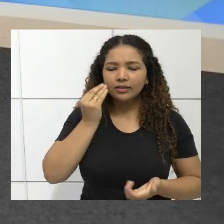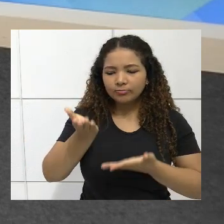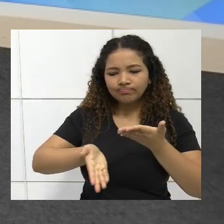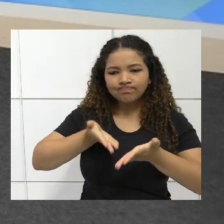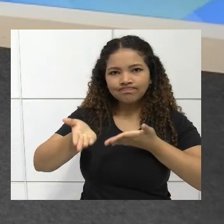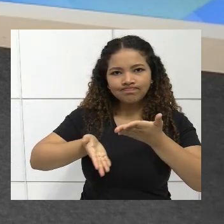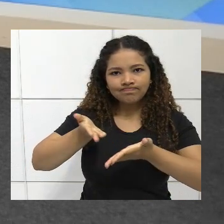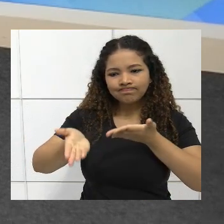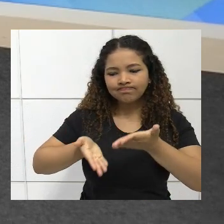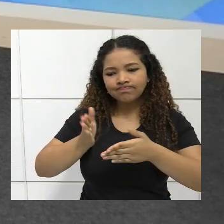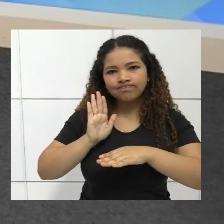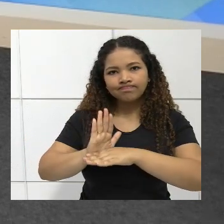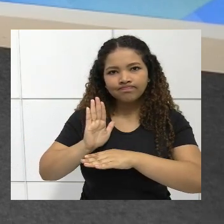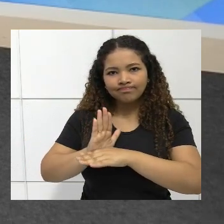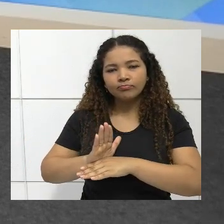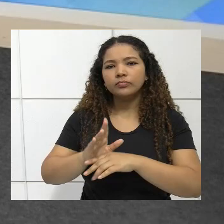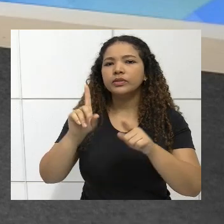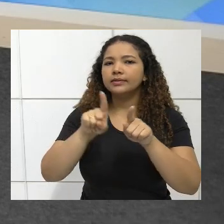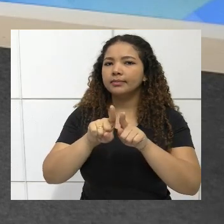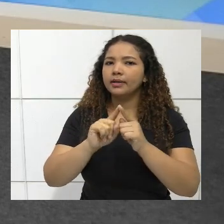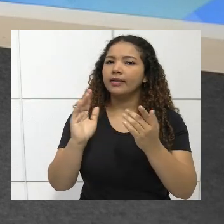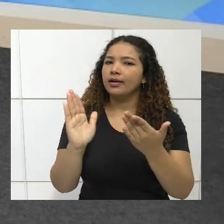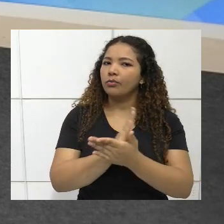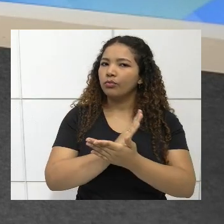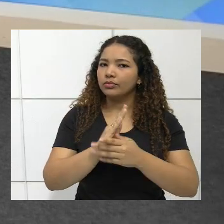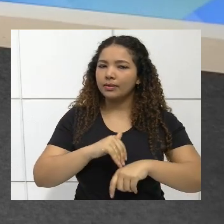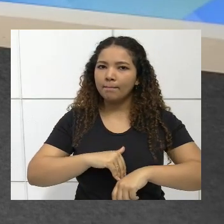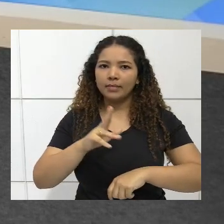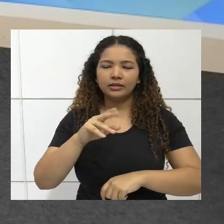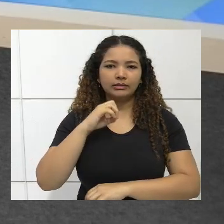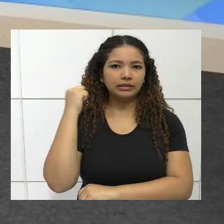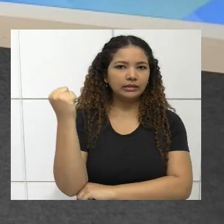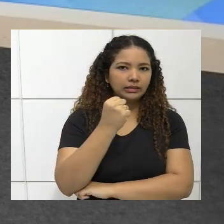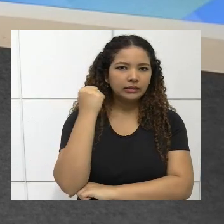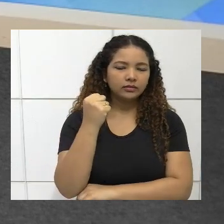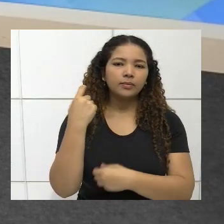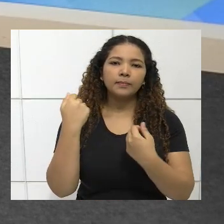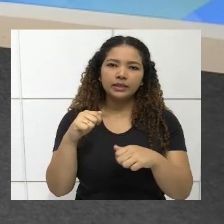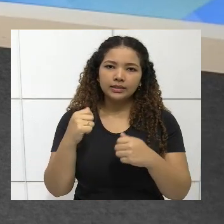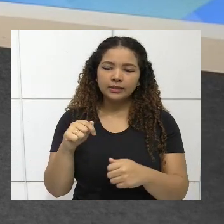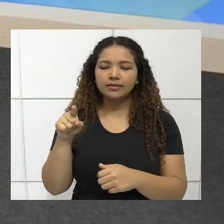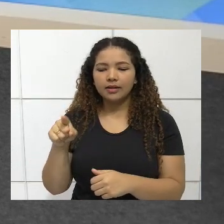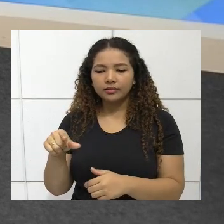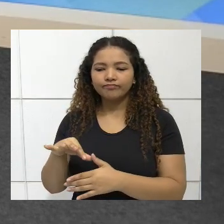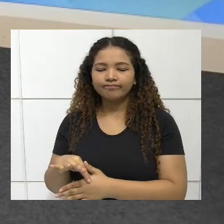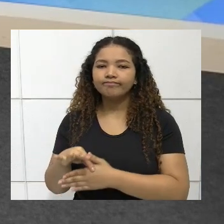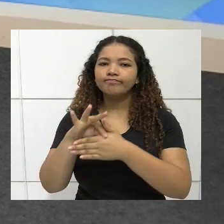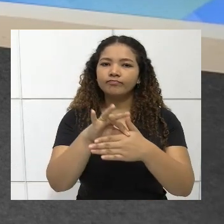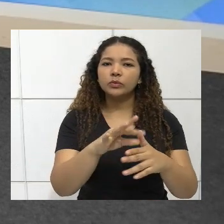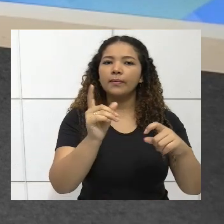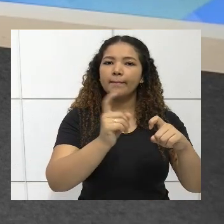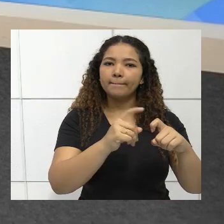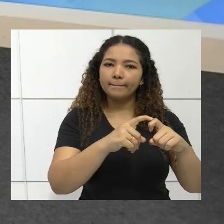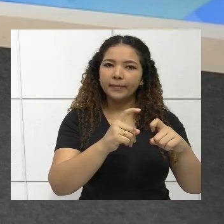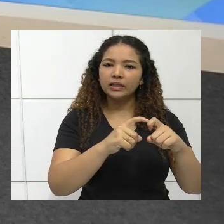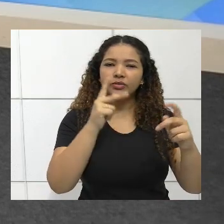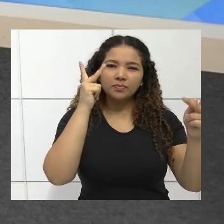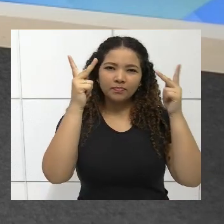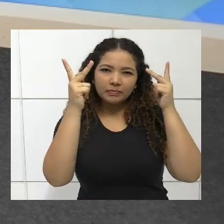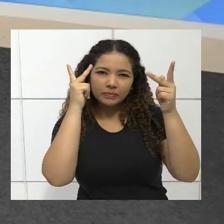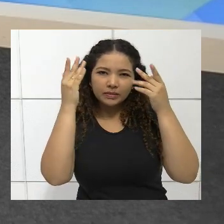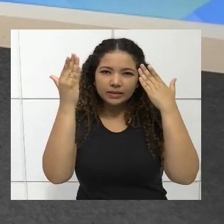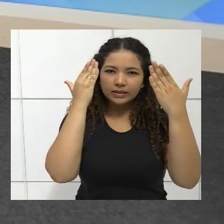psicoterapia. E aqueles casos que são mais graves, Márcio, a gente encaminha assim, para o médico, psiquiatra, para fazer esse tratamento